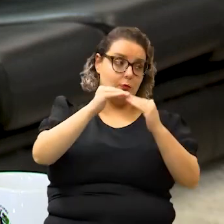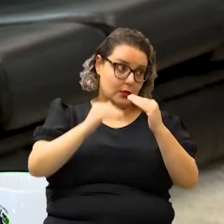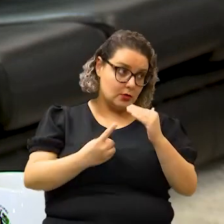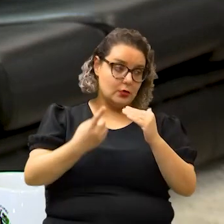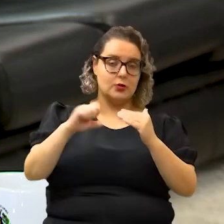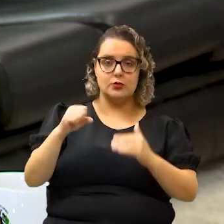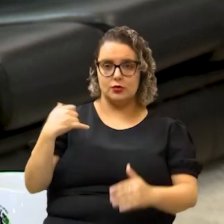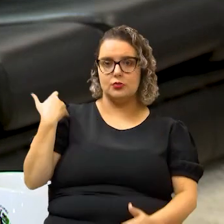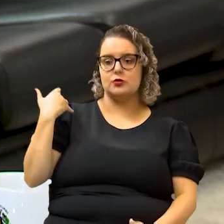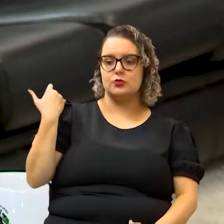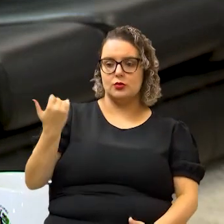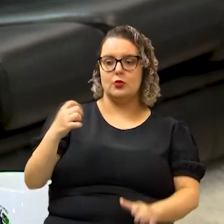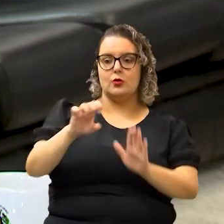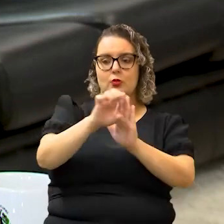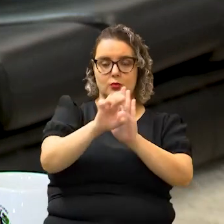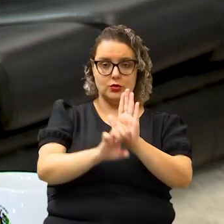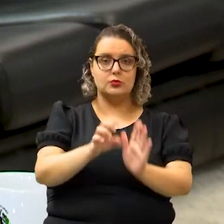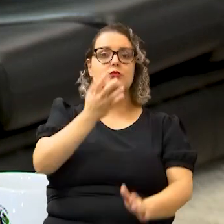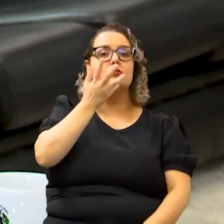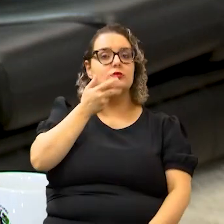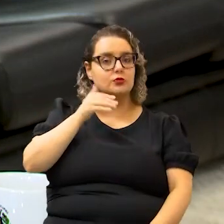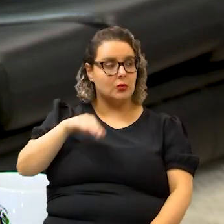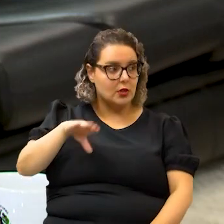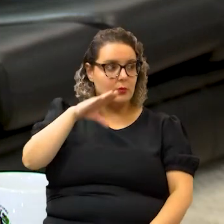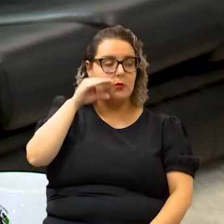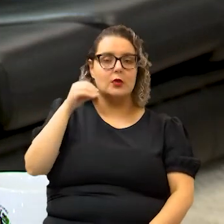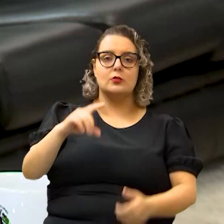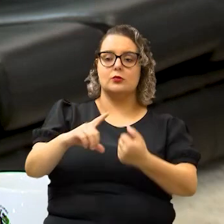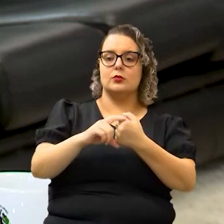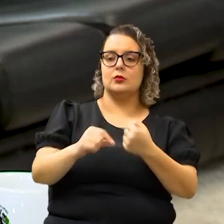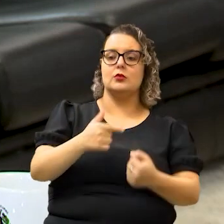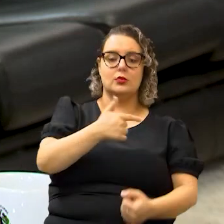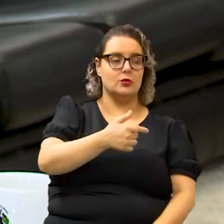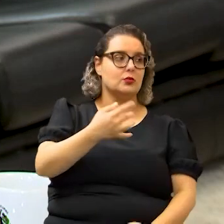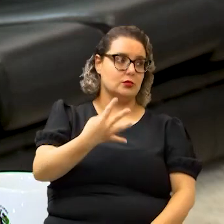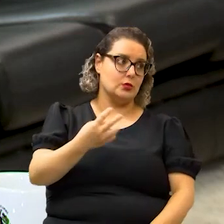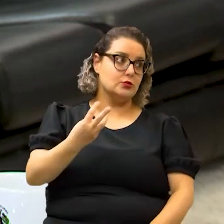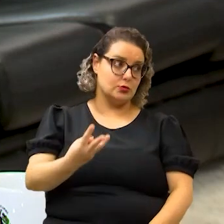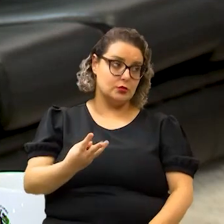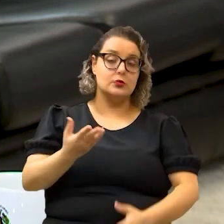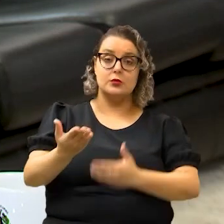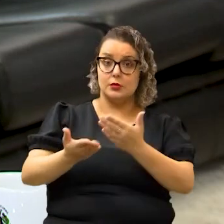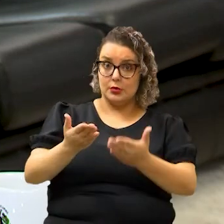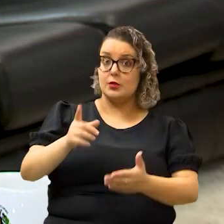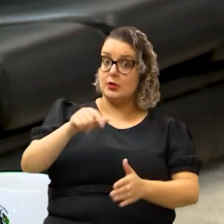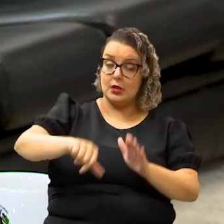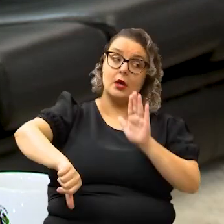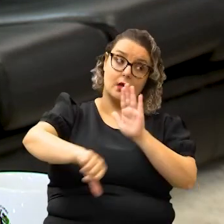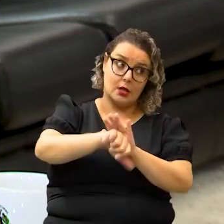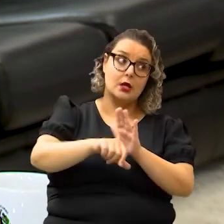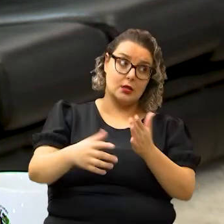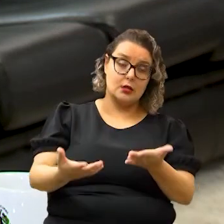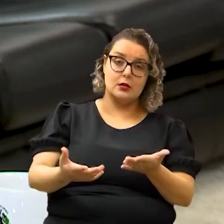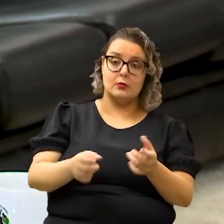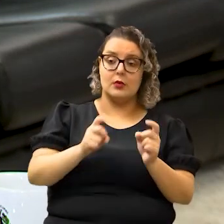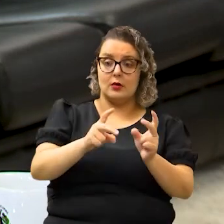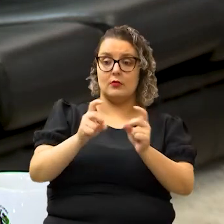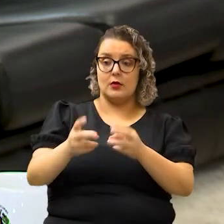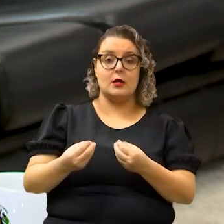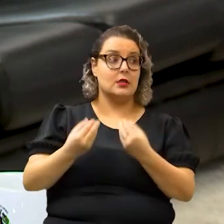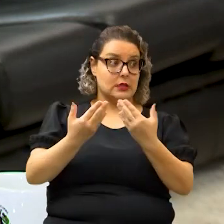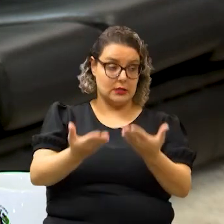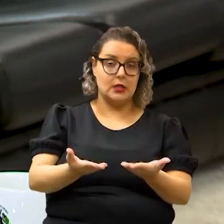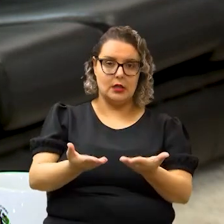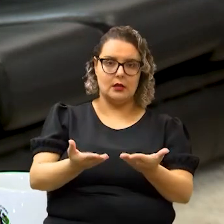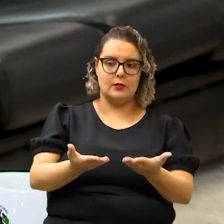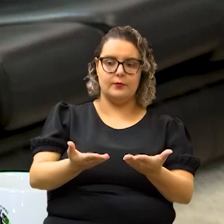bebida alcoólica por menores de 18 anos. O Estatuto da Criança e do Adolescente, no artigo 243, trata inclusive como